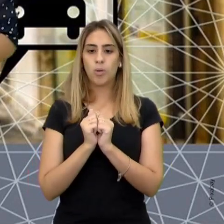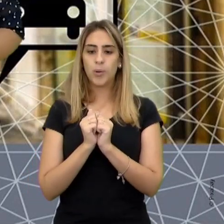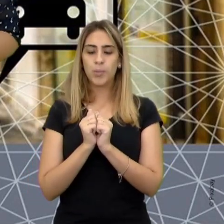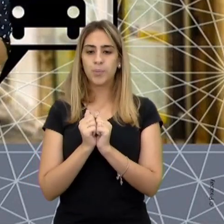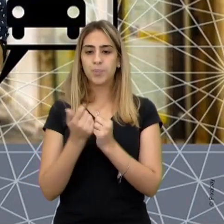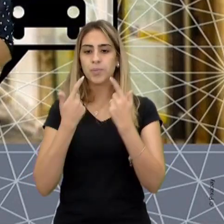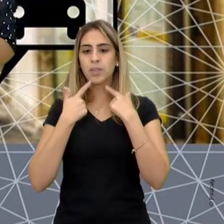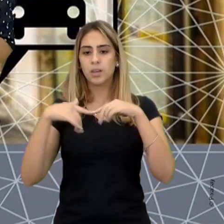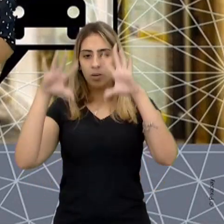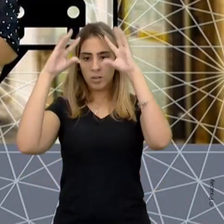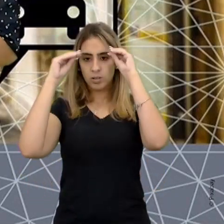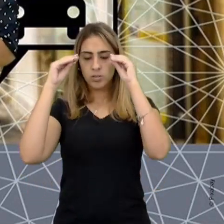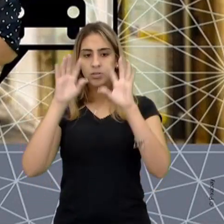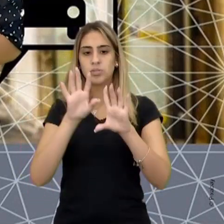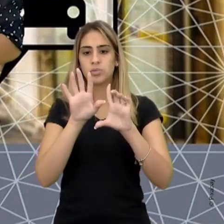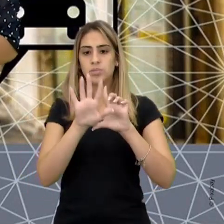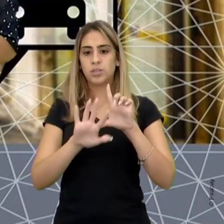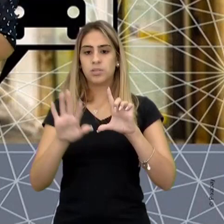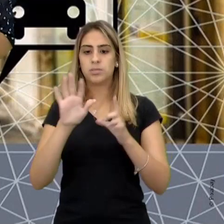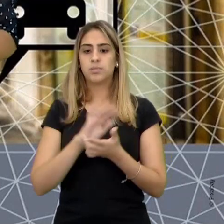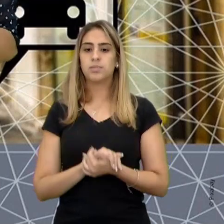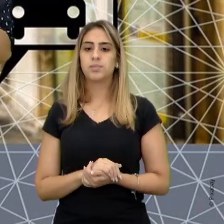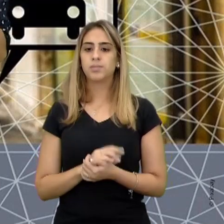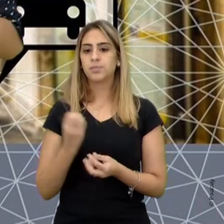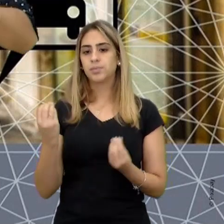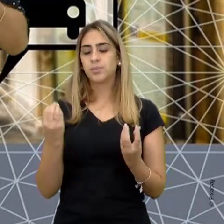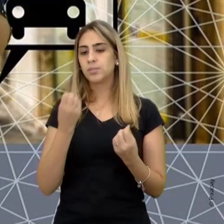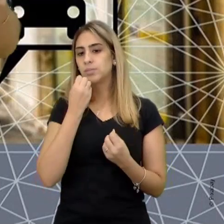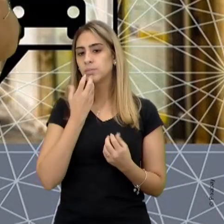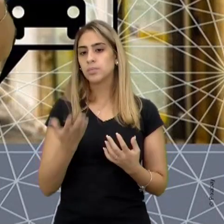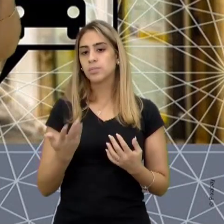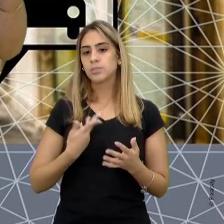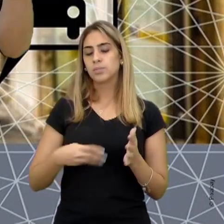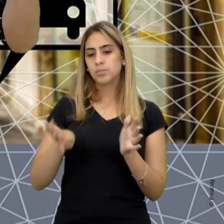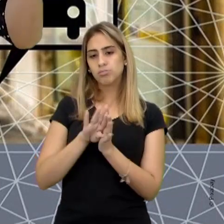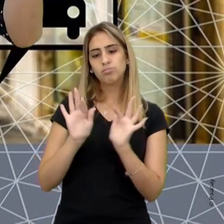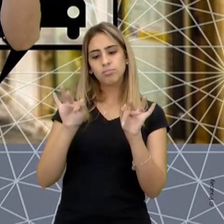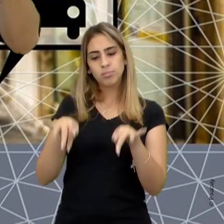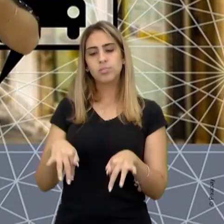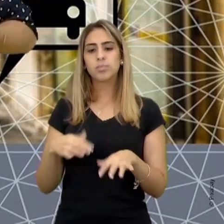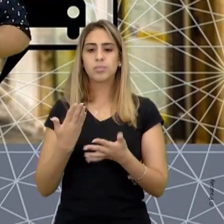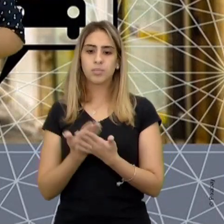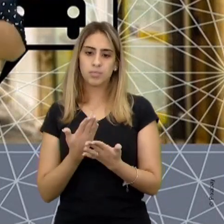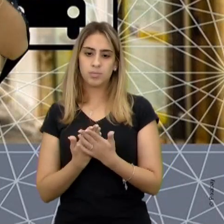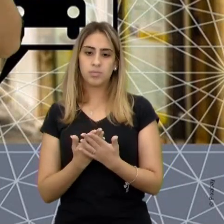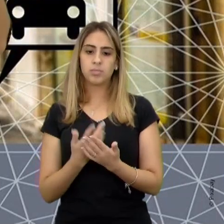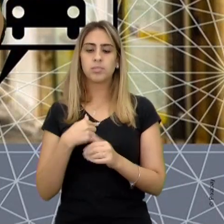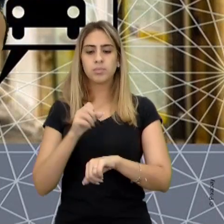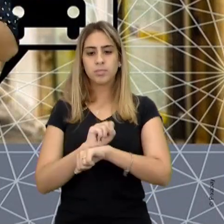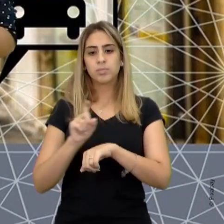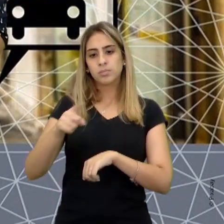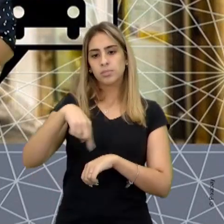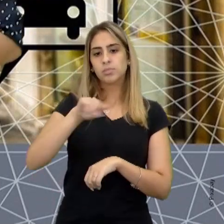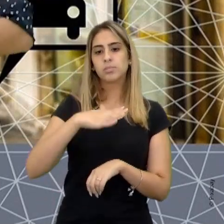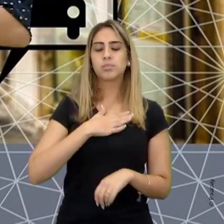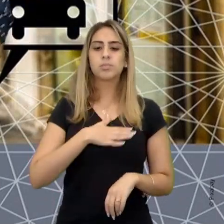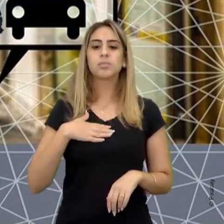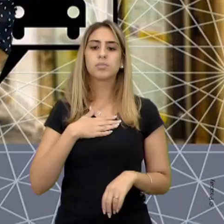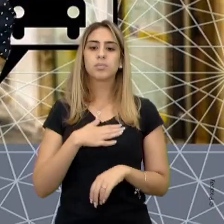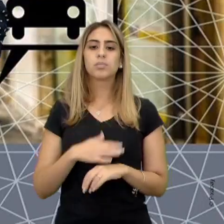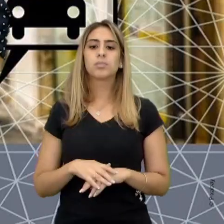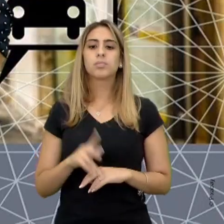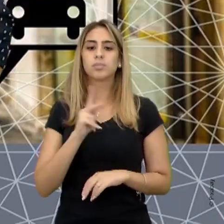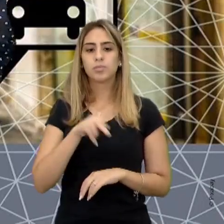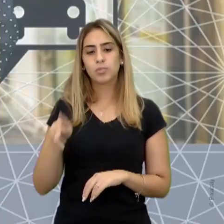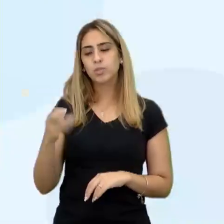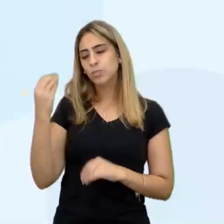imagens, né, Pro Mauro? Perfeito, é isso aí. Muito bem. Pessoal, estamos chegando então ao momento final da nossa aula. Eu espero que vocês tenham gostado. Pro Mauro,